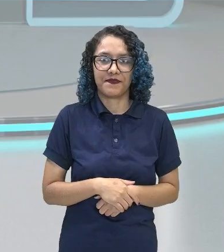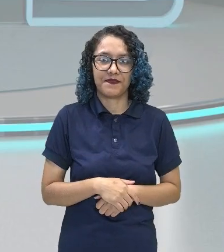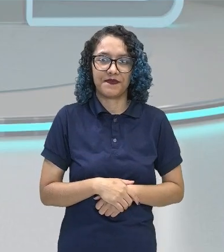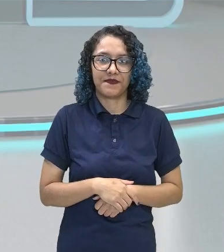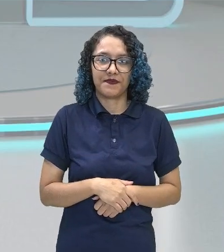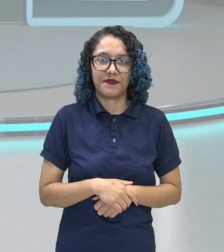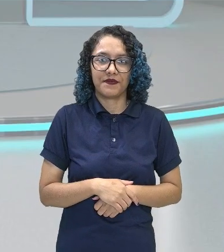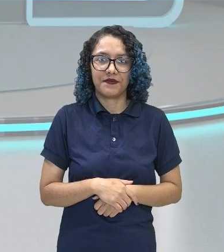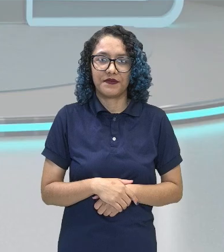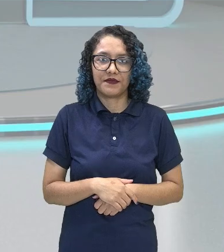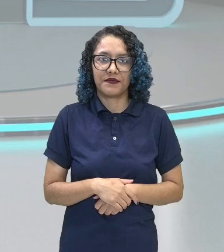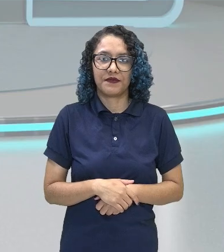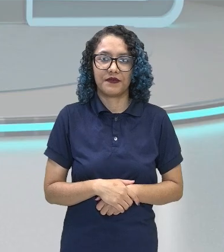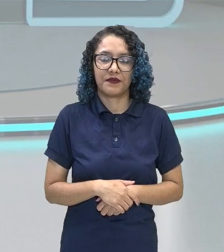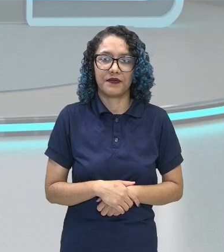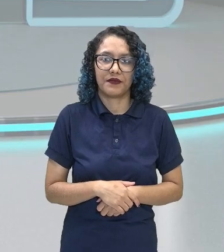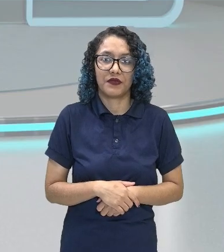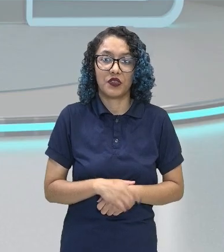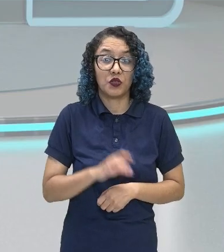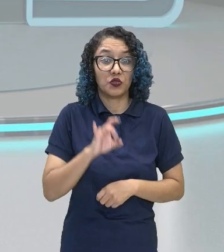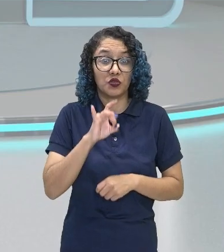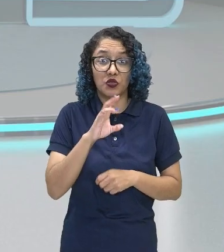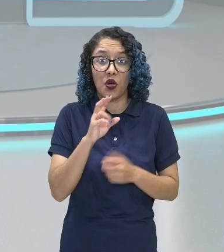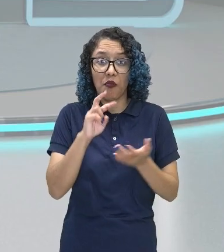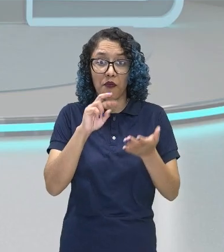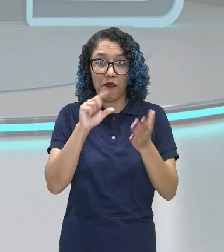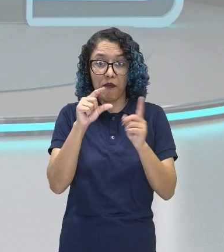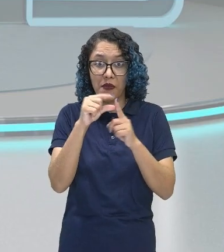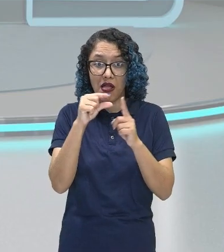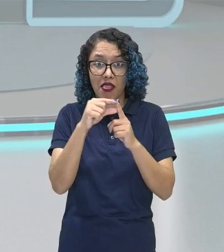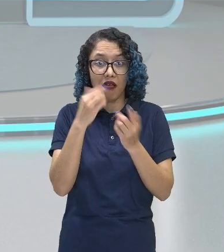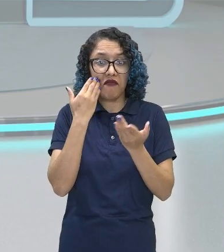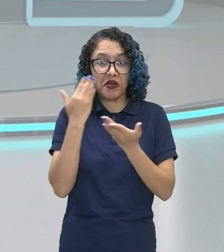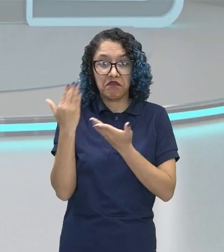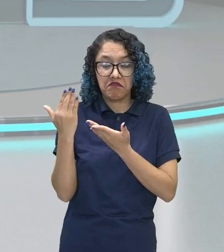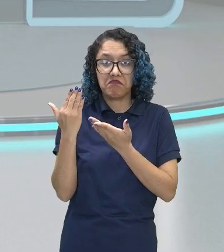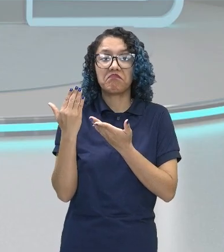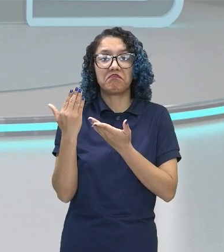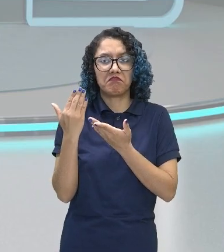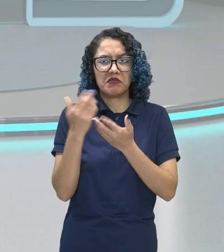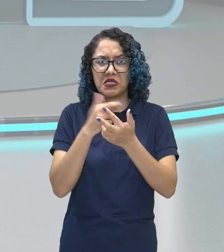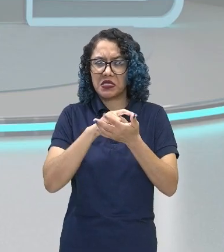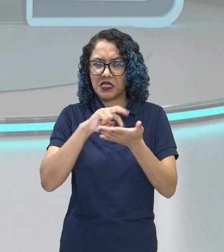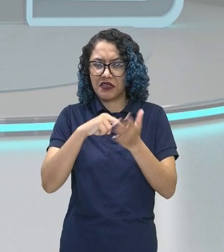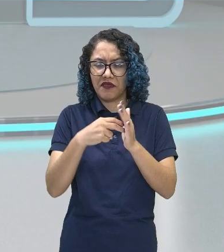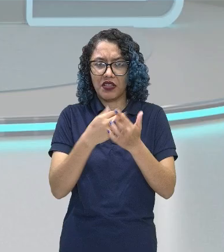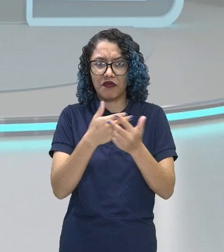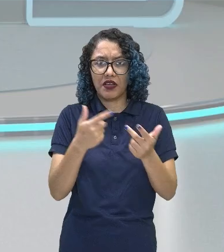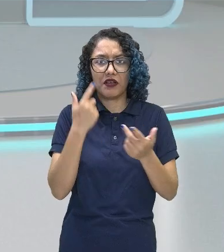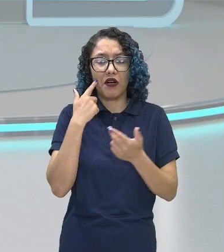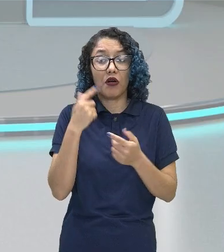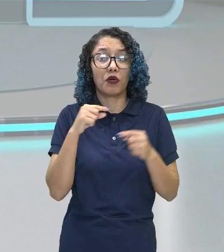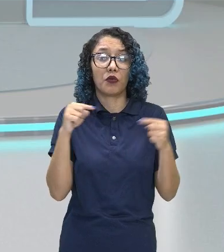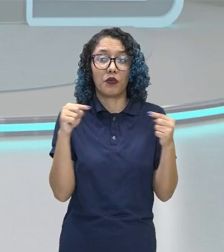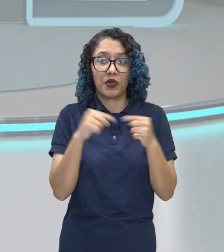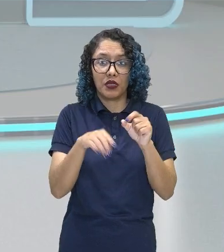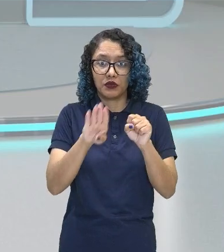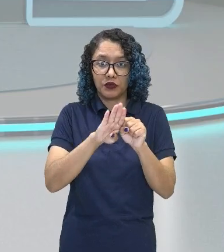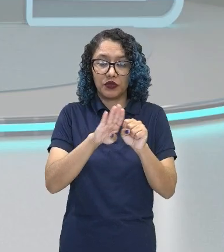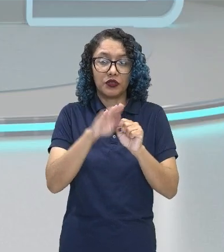encontrar somente na palavra ligação. É um substantivo feminino, né, eu vou chamar